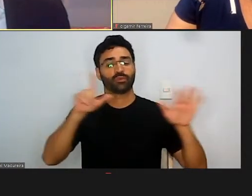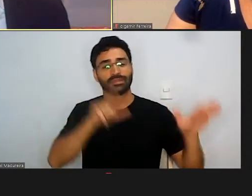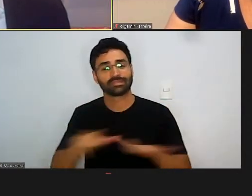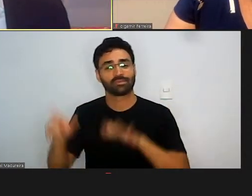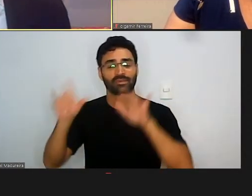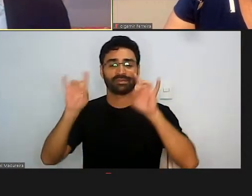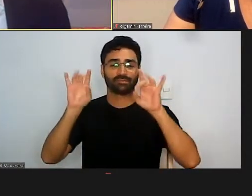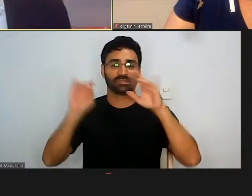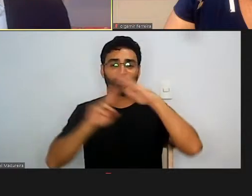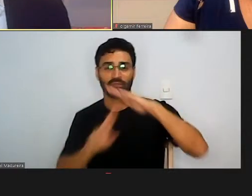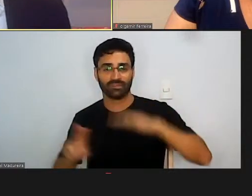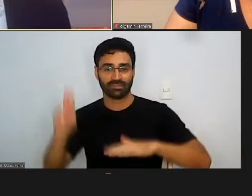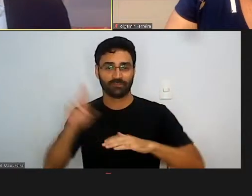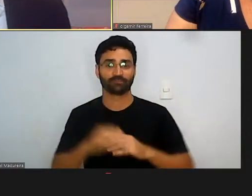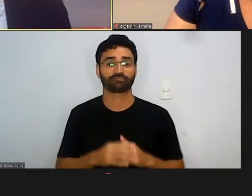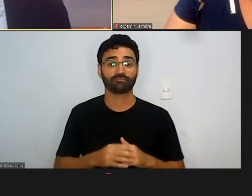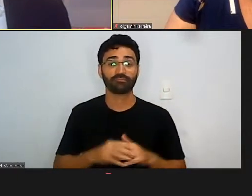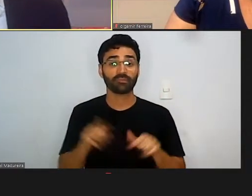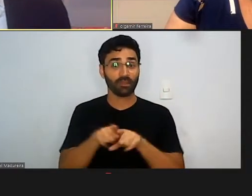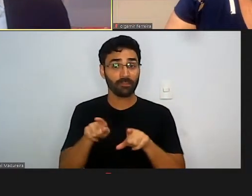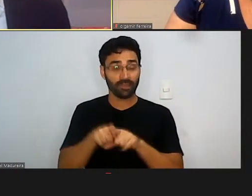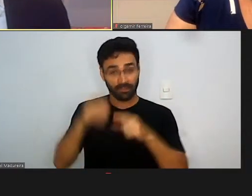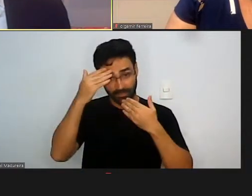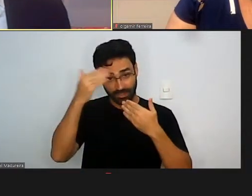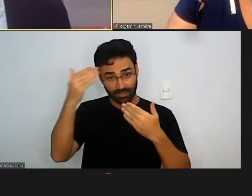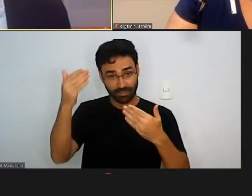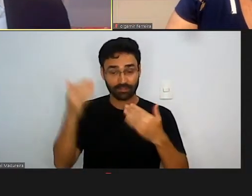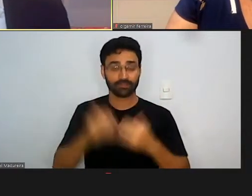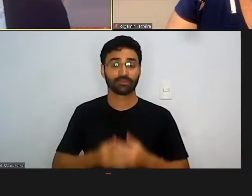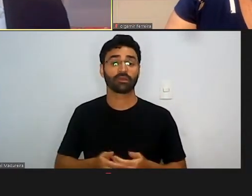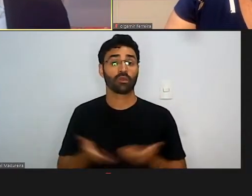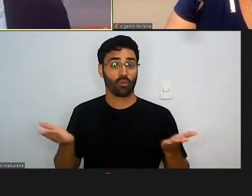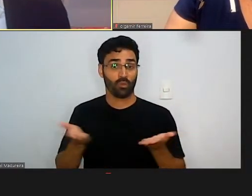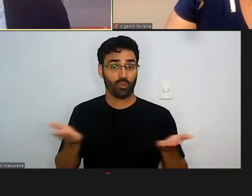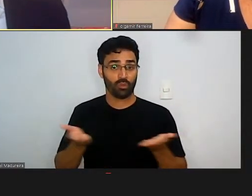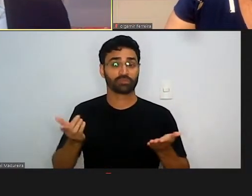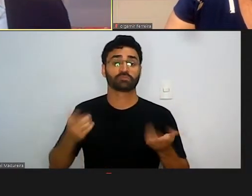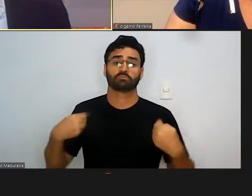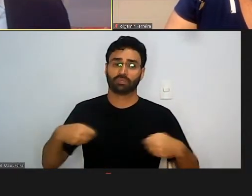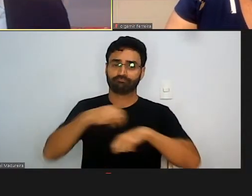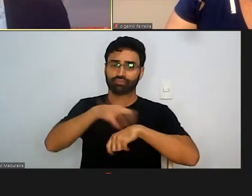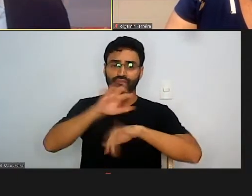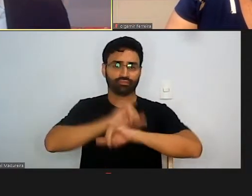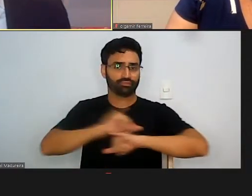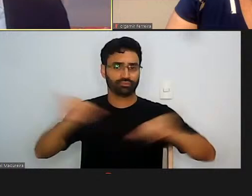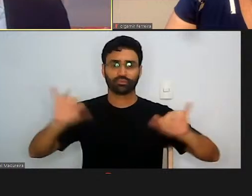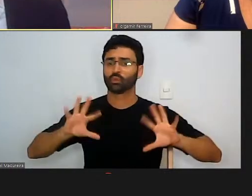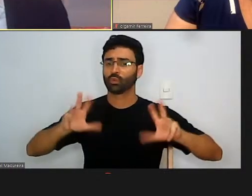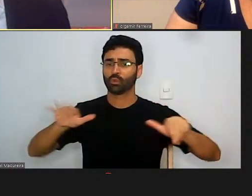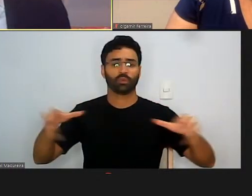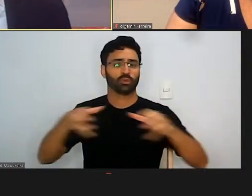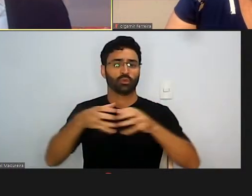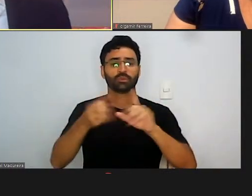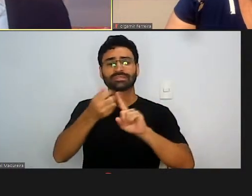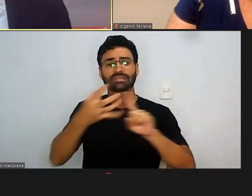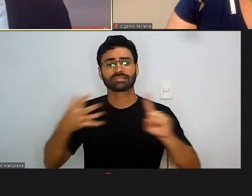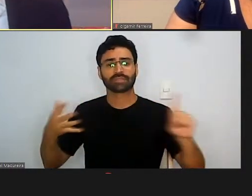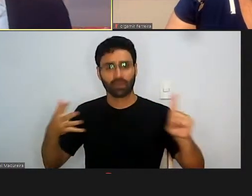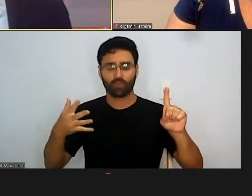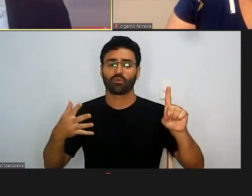né? Os agradecimentos também, claro, hoje tem que se estender a toda a equipe do Decanato de Extensão, né,